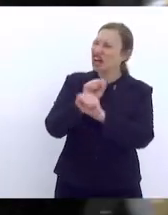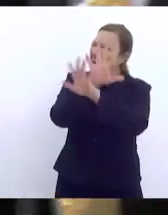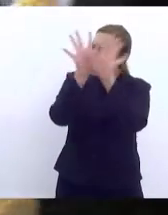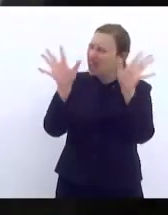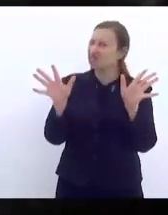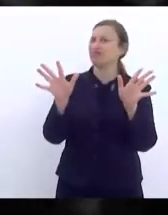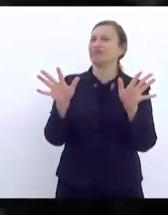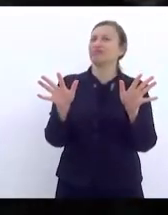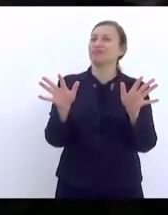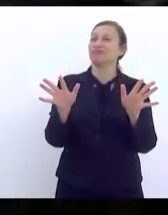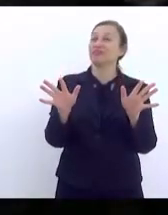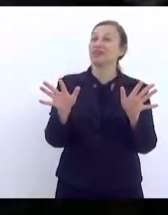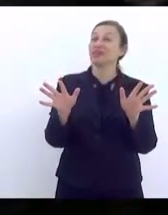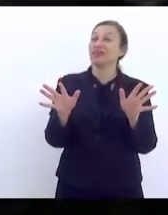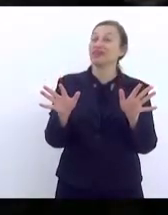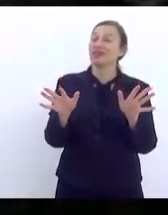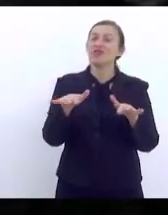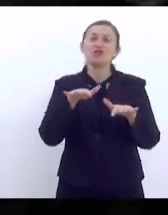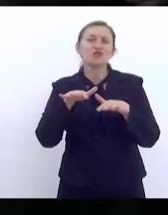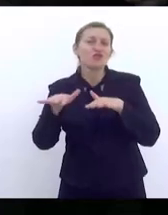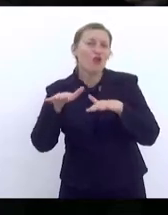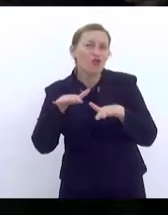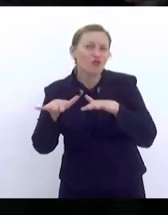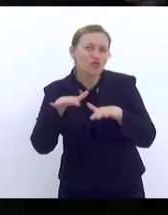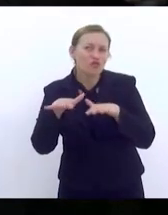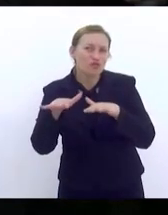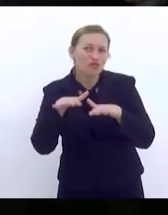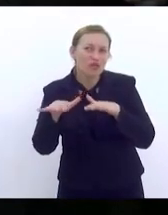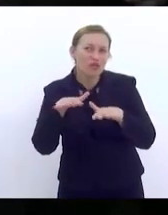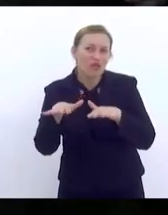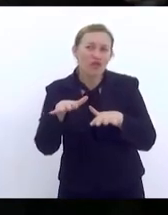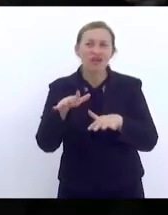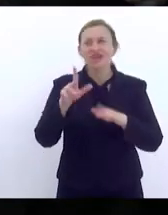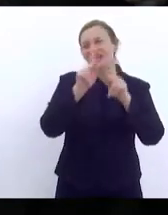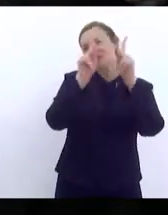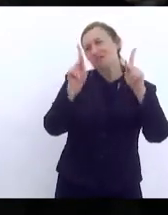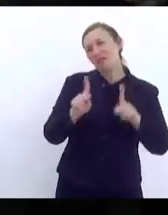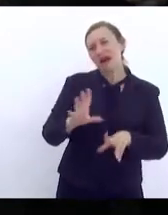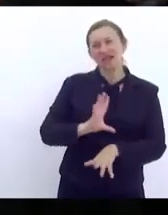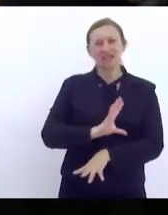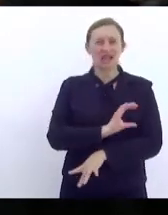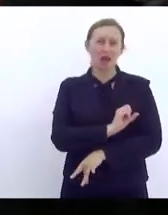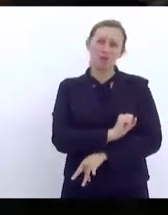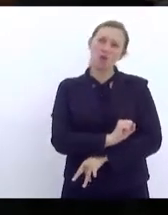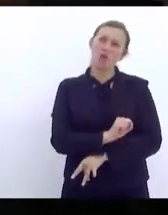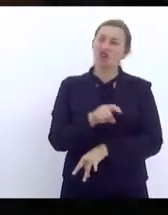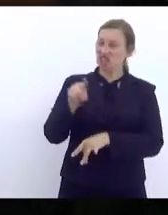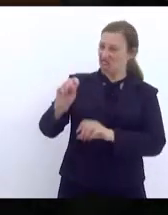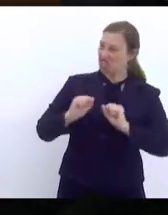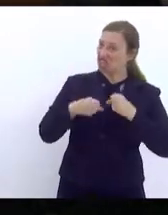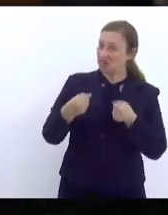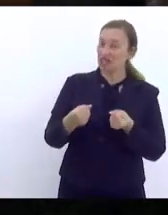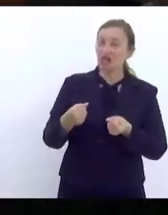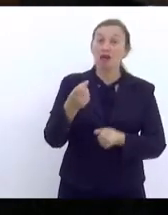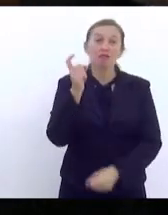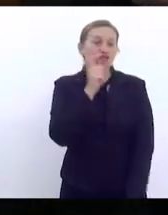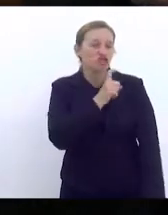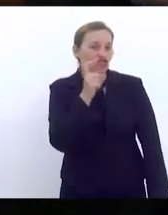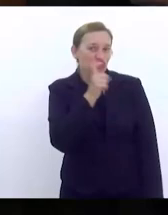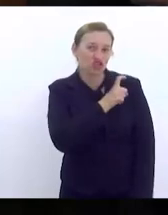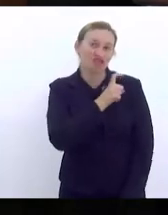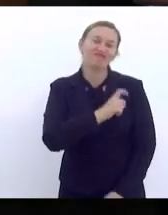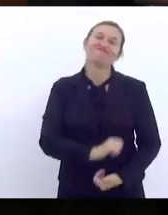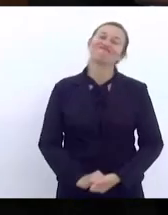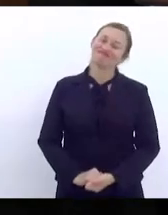que esse movimento de paz e amor que eles dizem defender é balela é